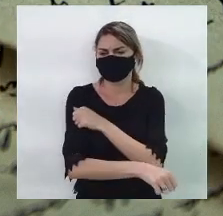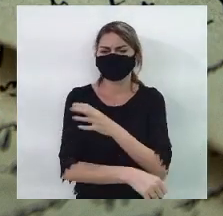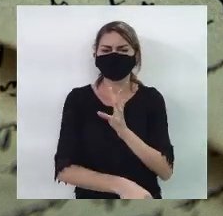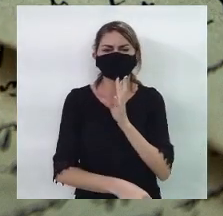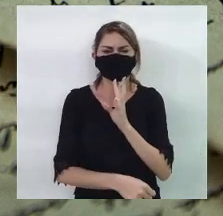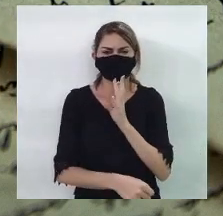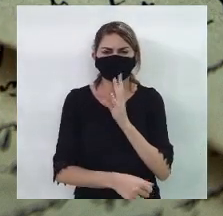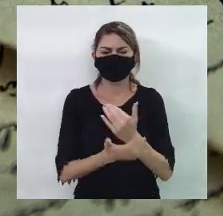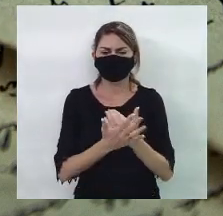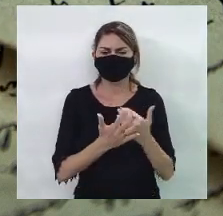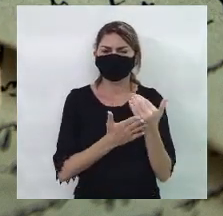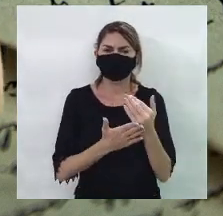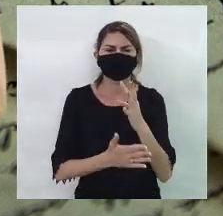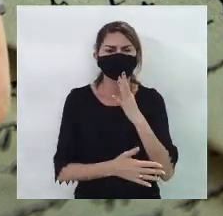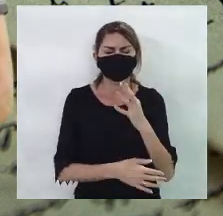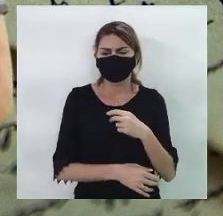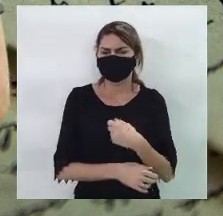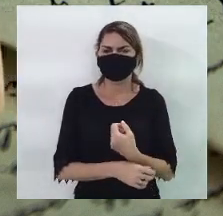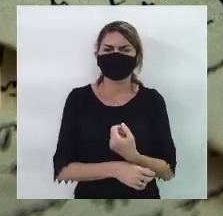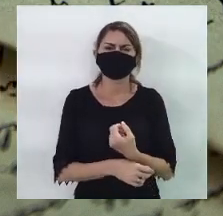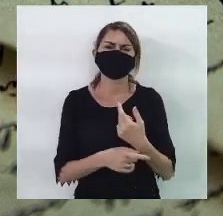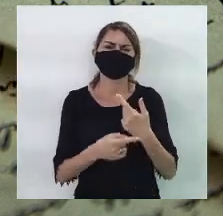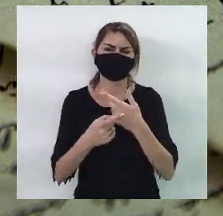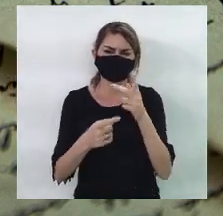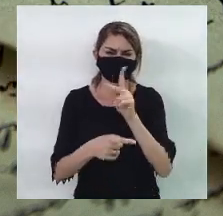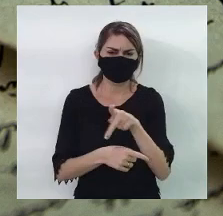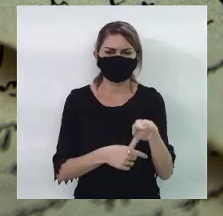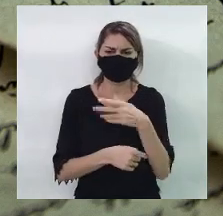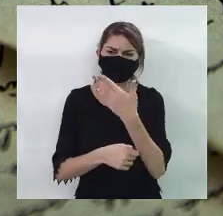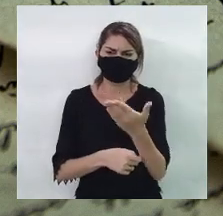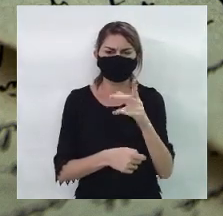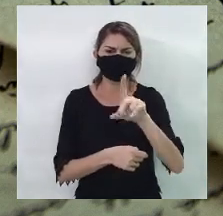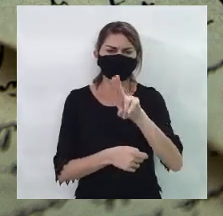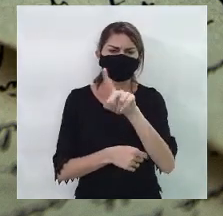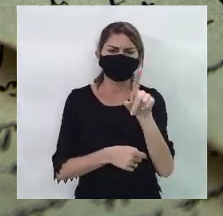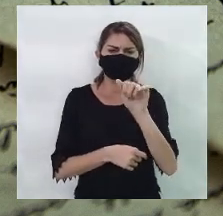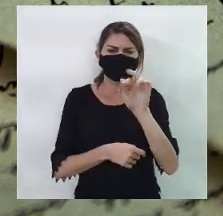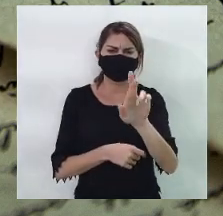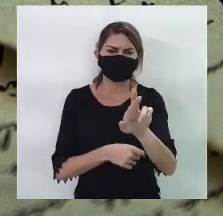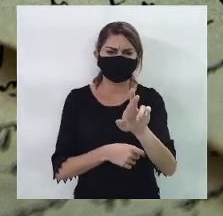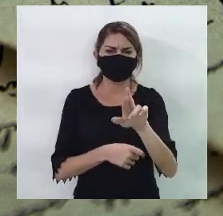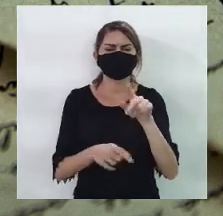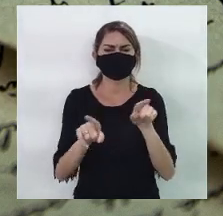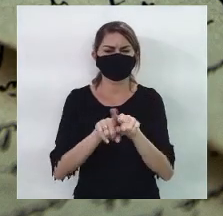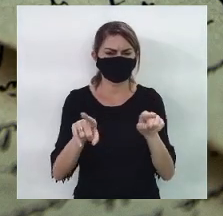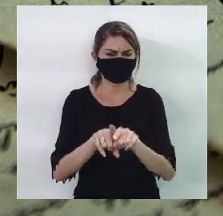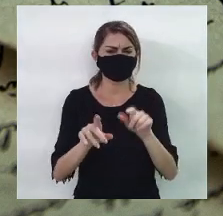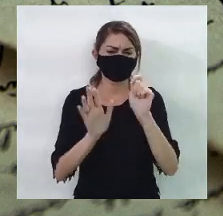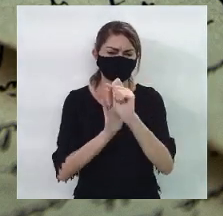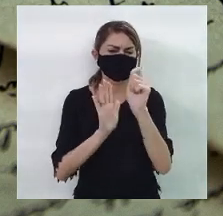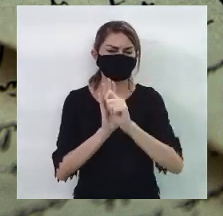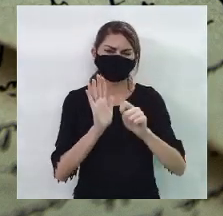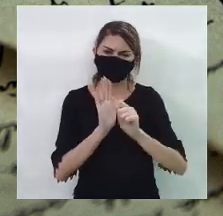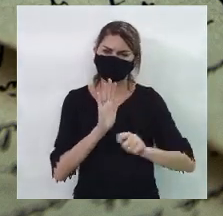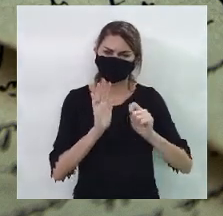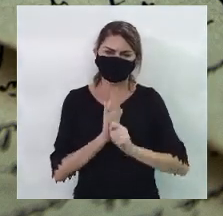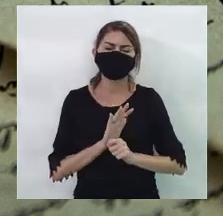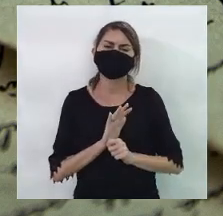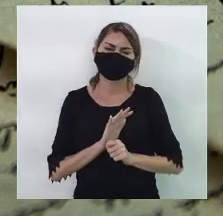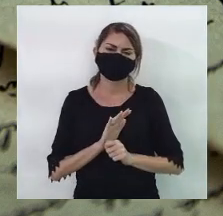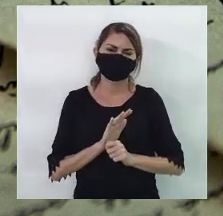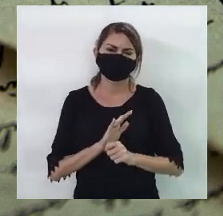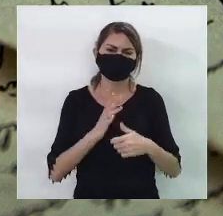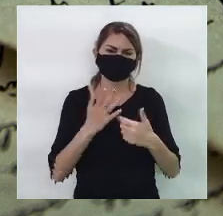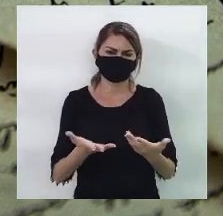o que é um romance introspectivo, intimista, que a professora Luzilá, ela tão bem escreve a